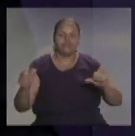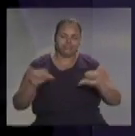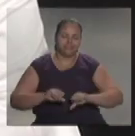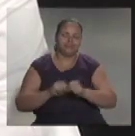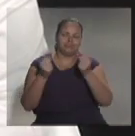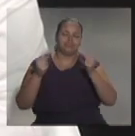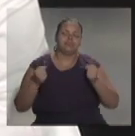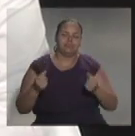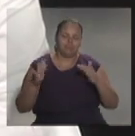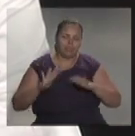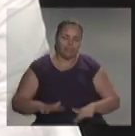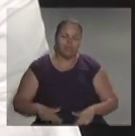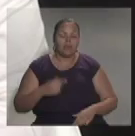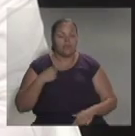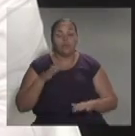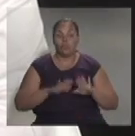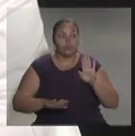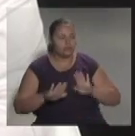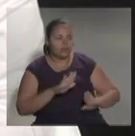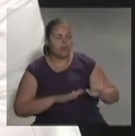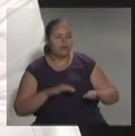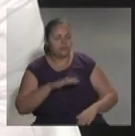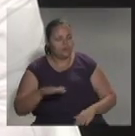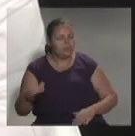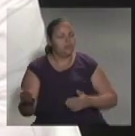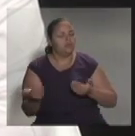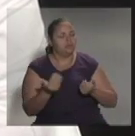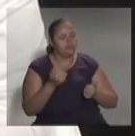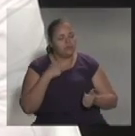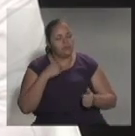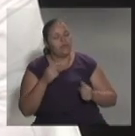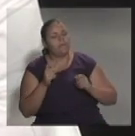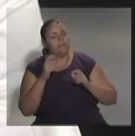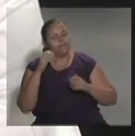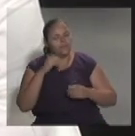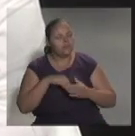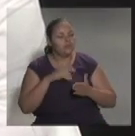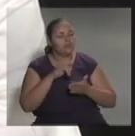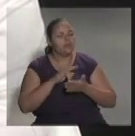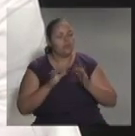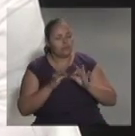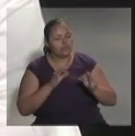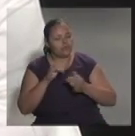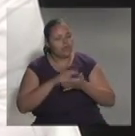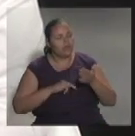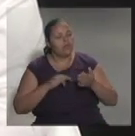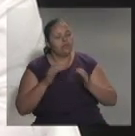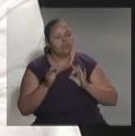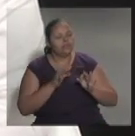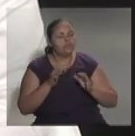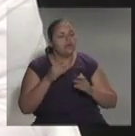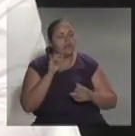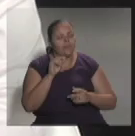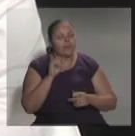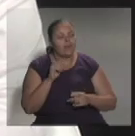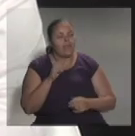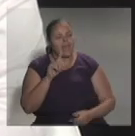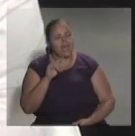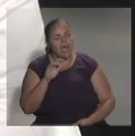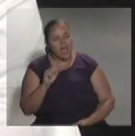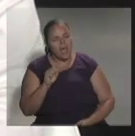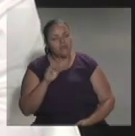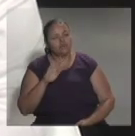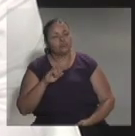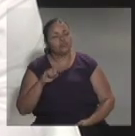é preciso ter cuidado com as crianças e adolescentes. A gente tem até um projeto em discussão aqui na casa que trata do que é popularmente chamado de gás